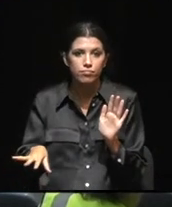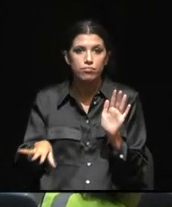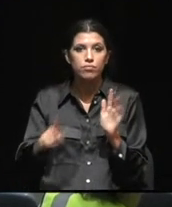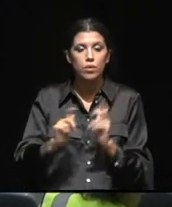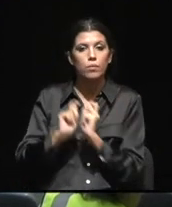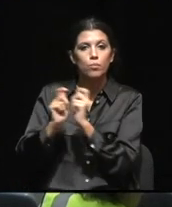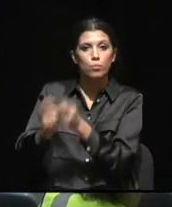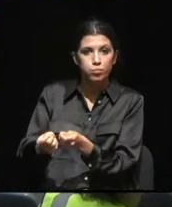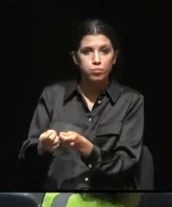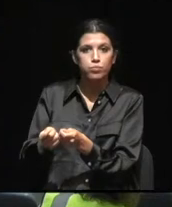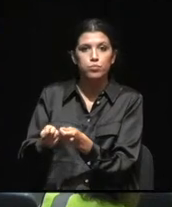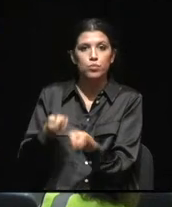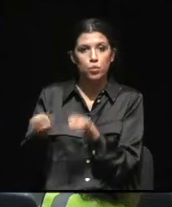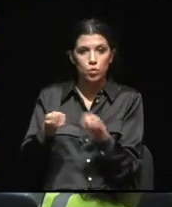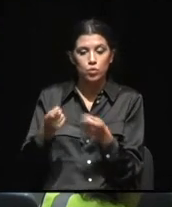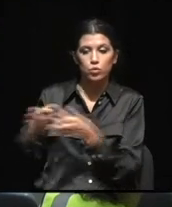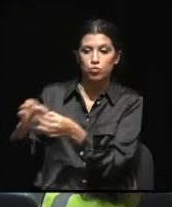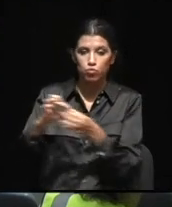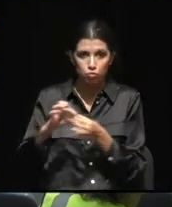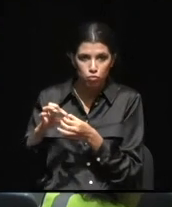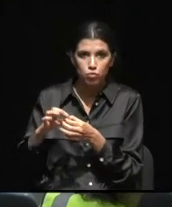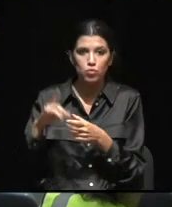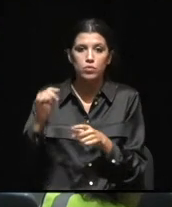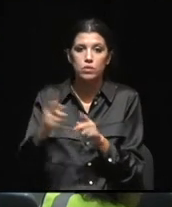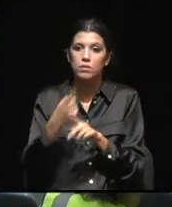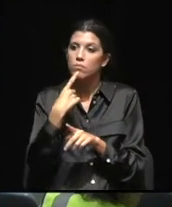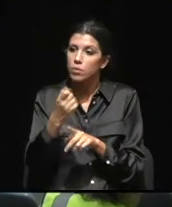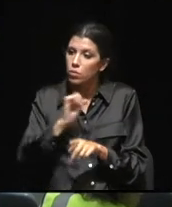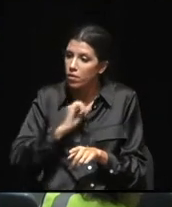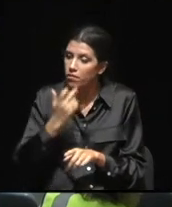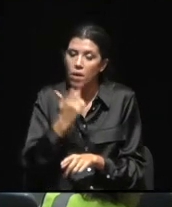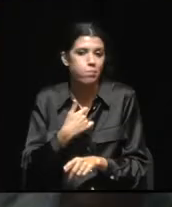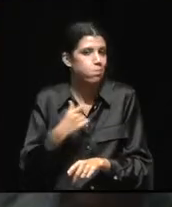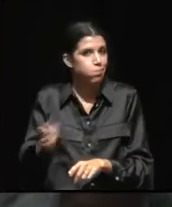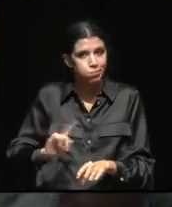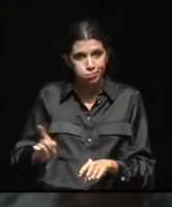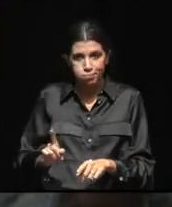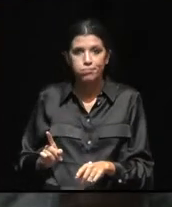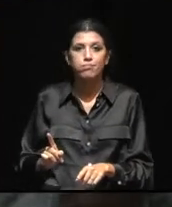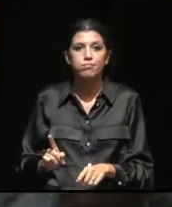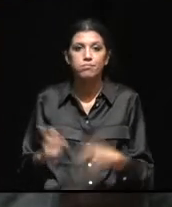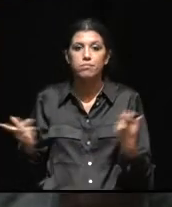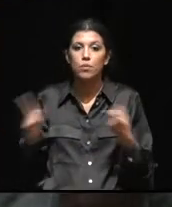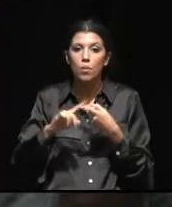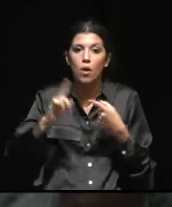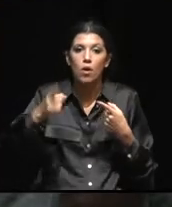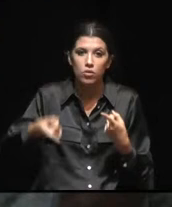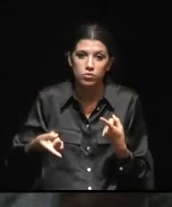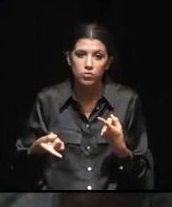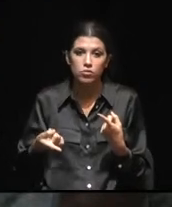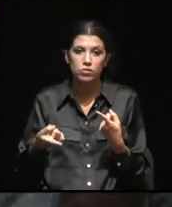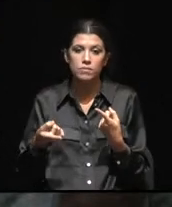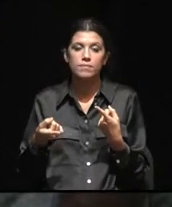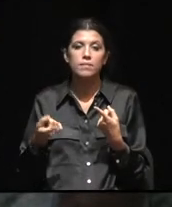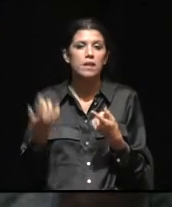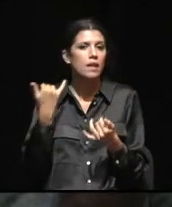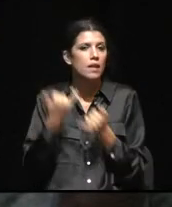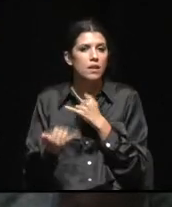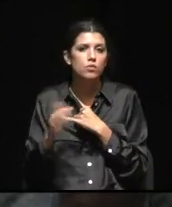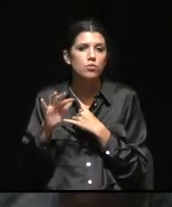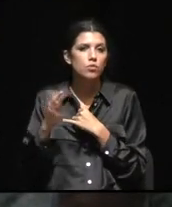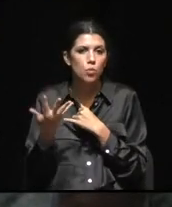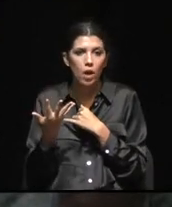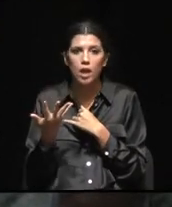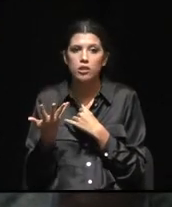concessão h e não respondeu a à minhas às questões que lhe coloquei uma das quais era precisamente quais eram os riscos